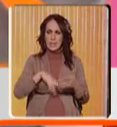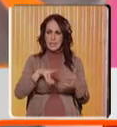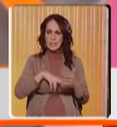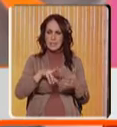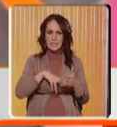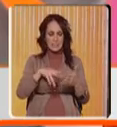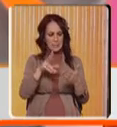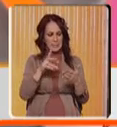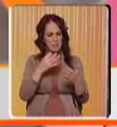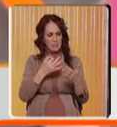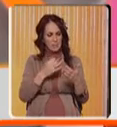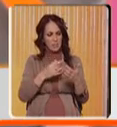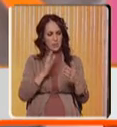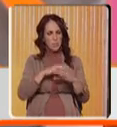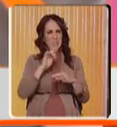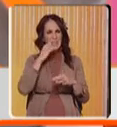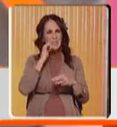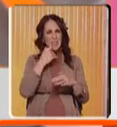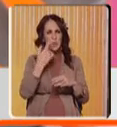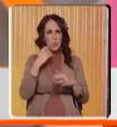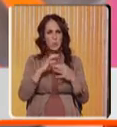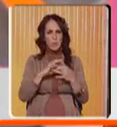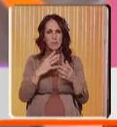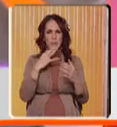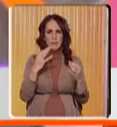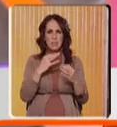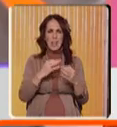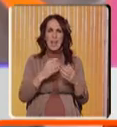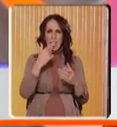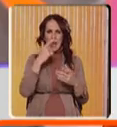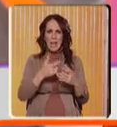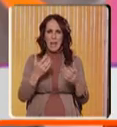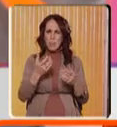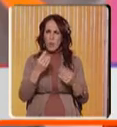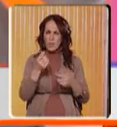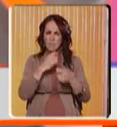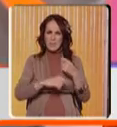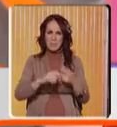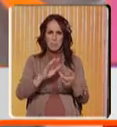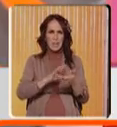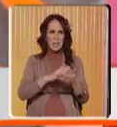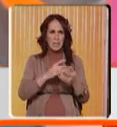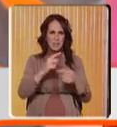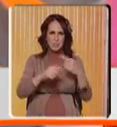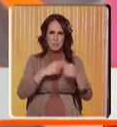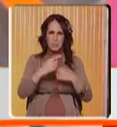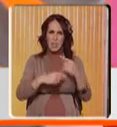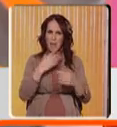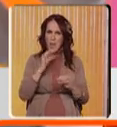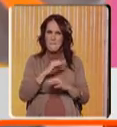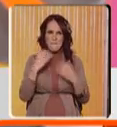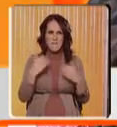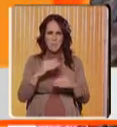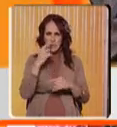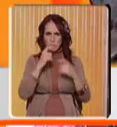artigo sobre frangos, não tem muito a ver, mas e a quantidade de frangos que são vendidos para as churrascarias, que é uma coisa brutal. Mas, por exemplo,